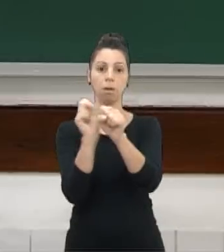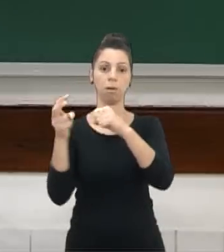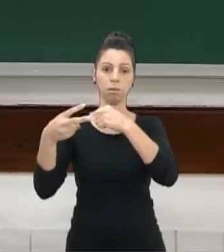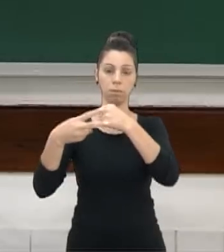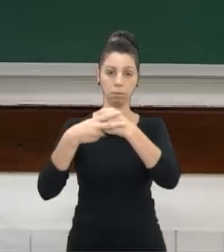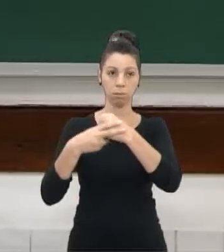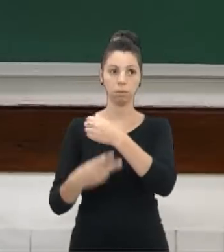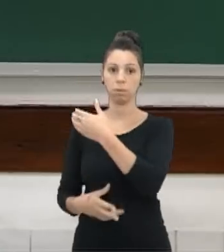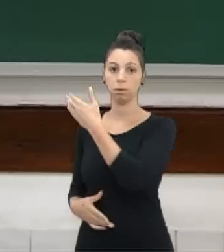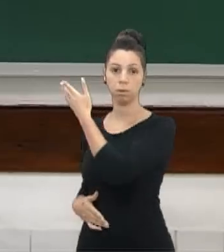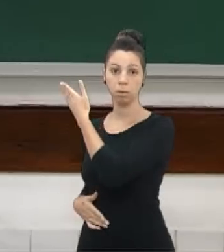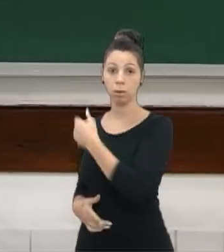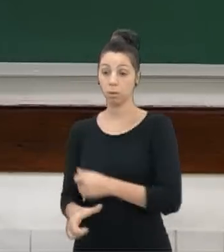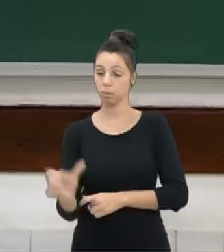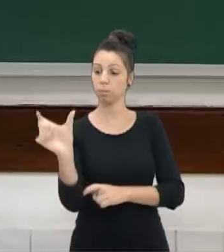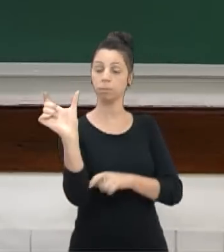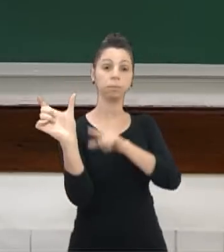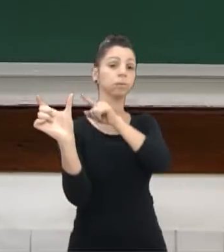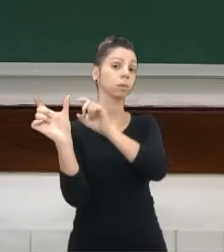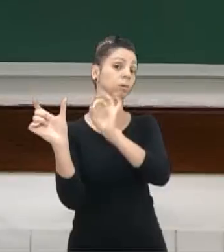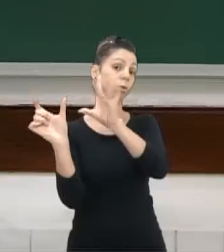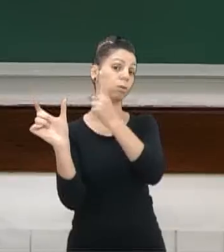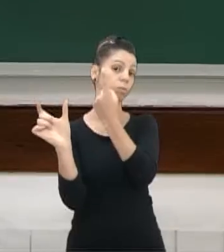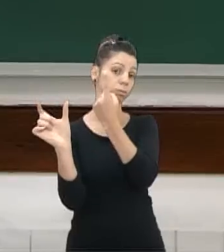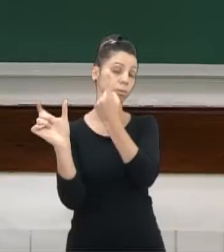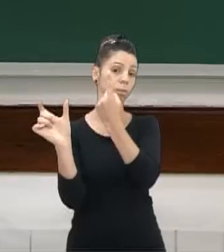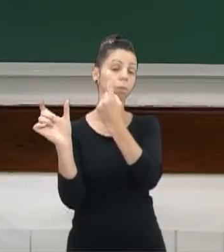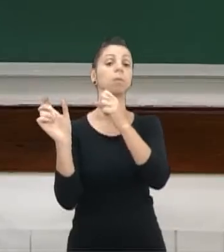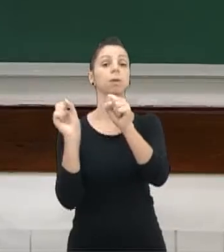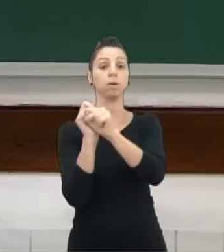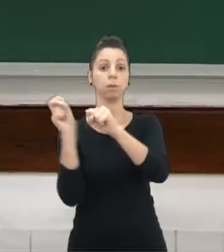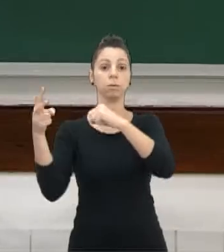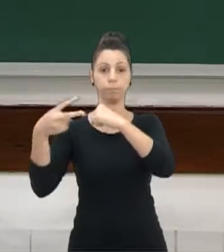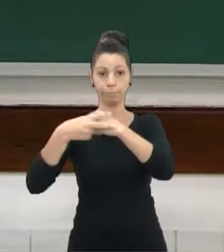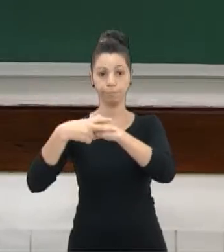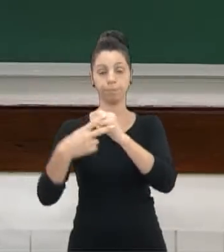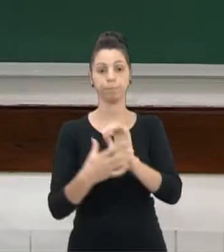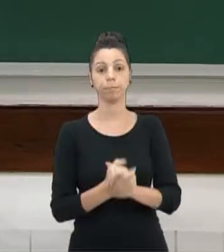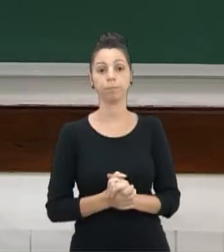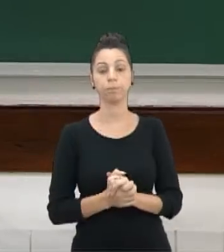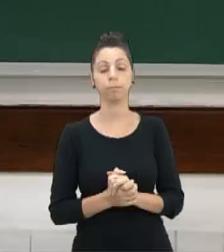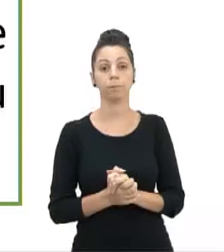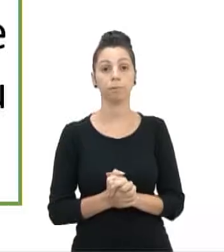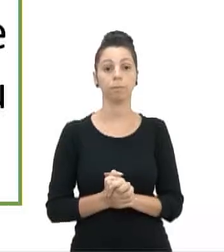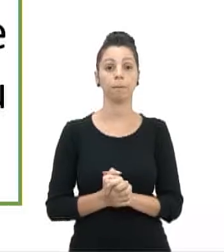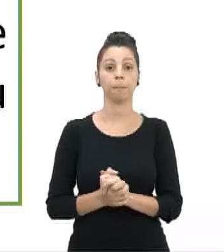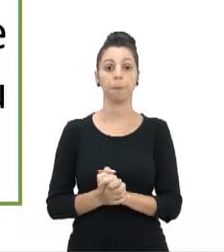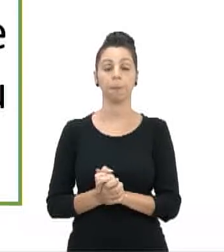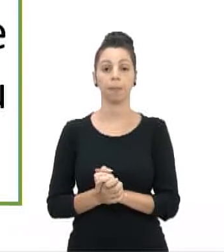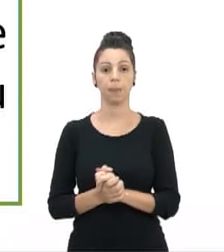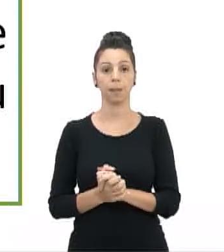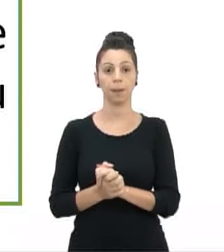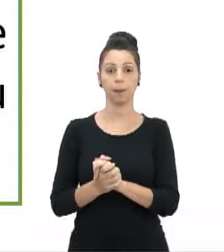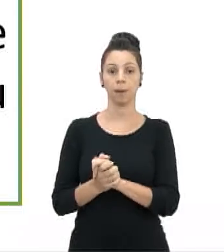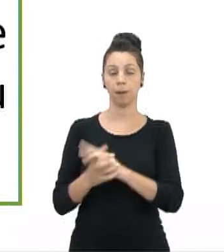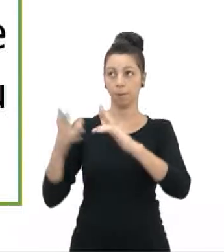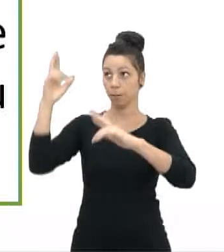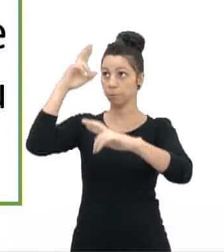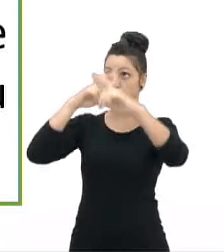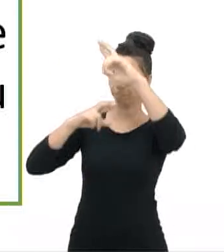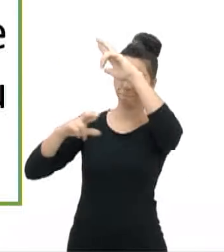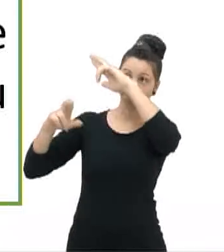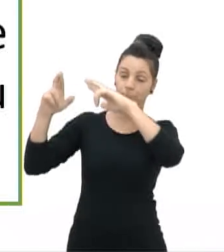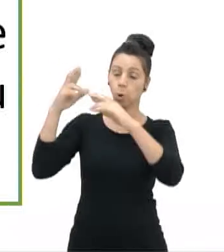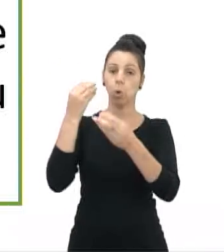Nesse caso, uma palavrinha só, advérbio. Avalie o que você tem pensado sobre você. Faça uma lista, descubra como está